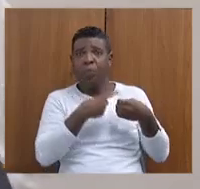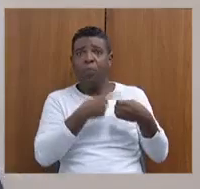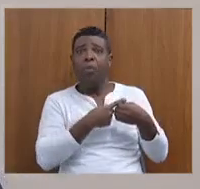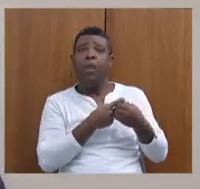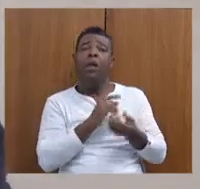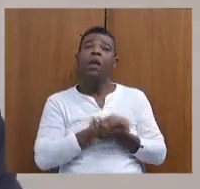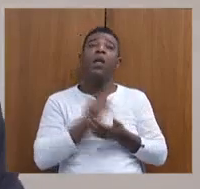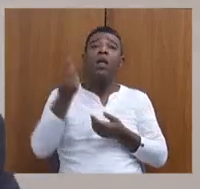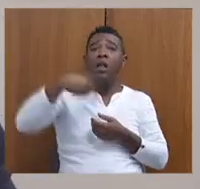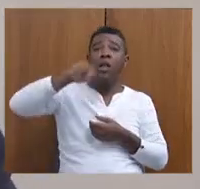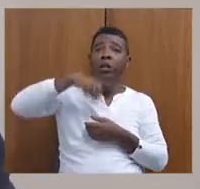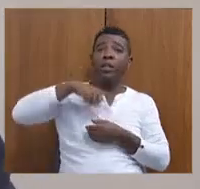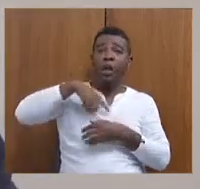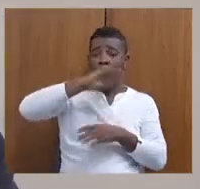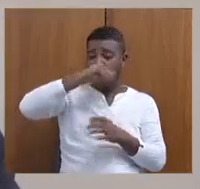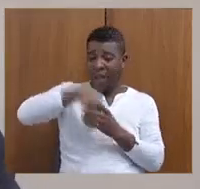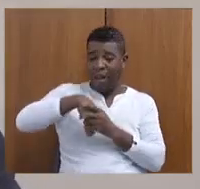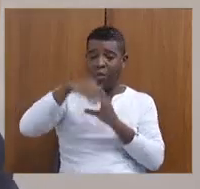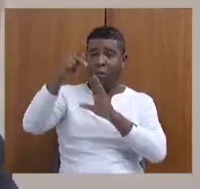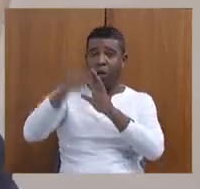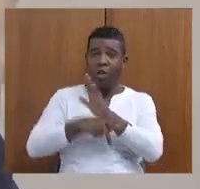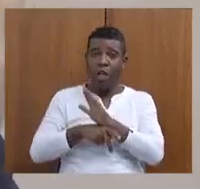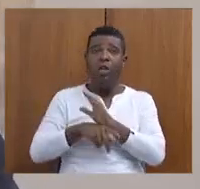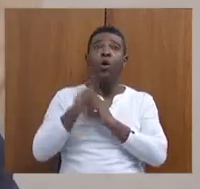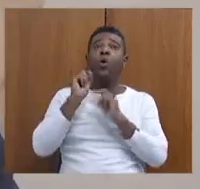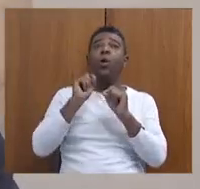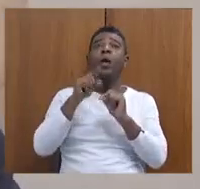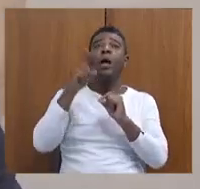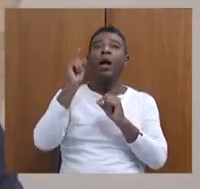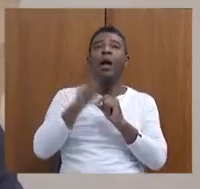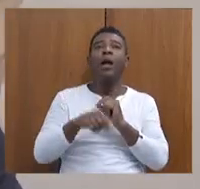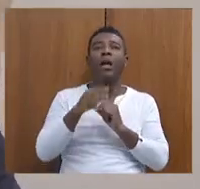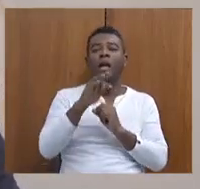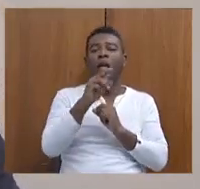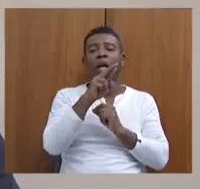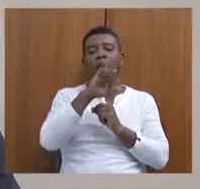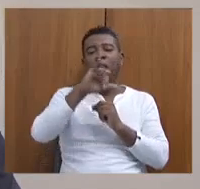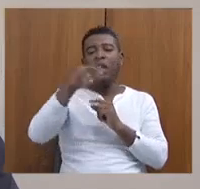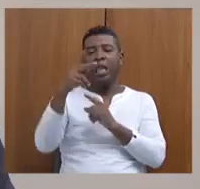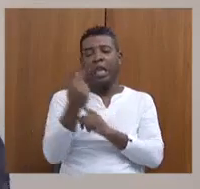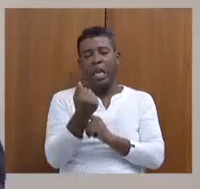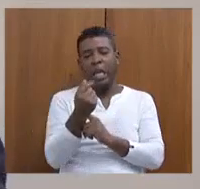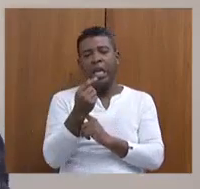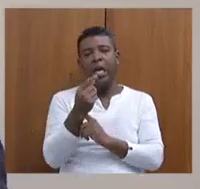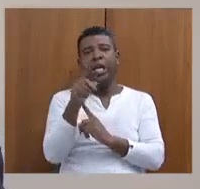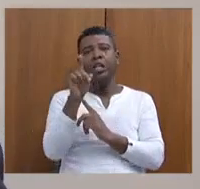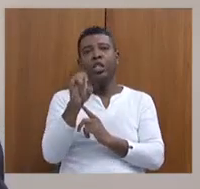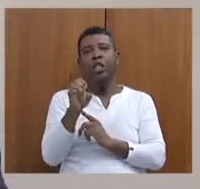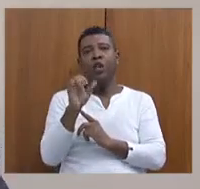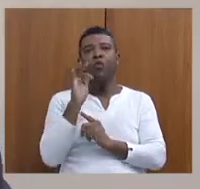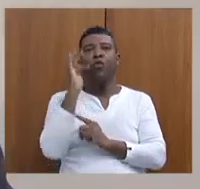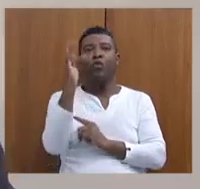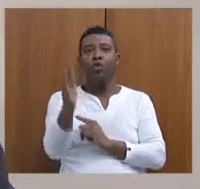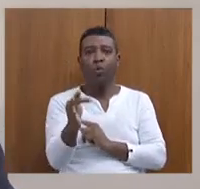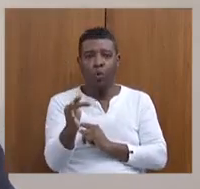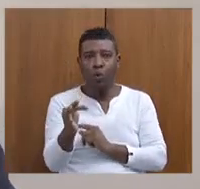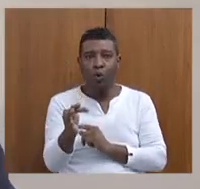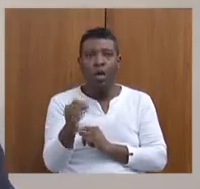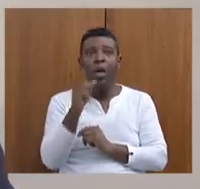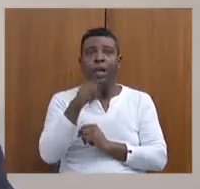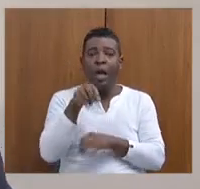é o trilhas de futuro que é educação que fica é nós temos lá por exemplo